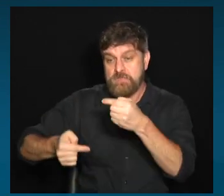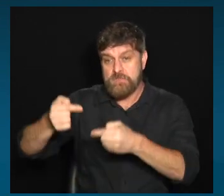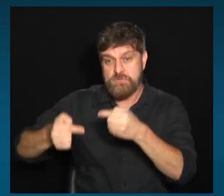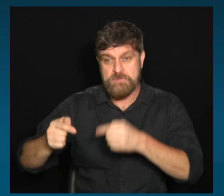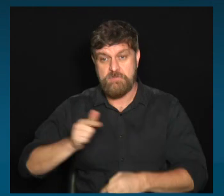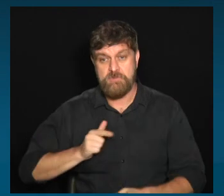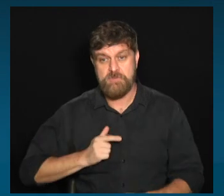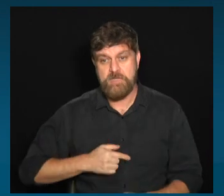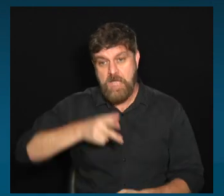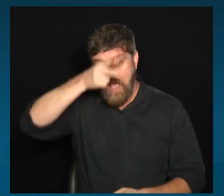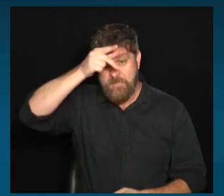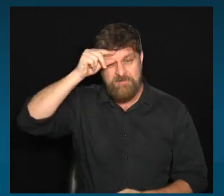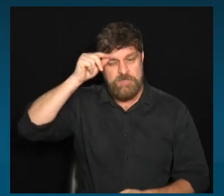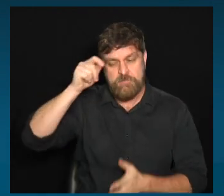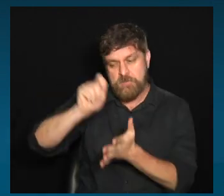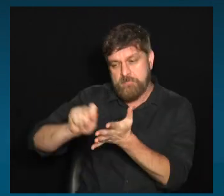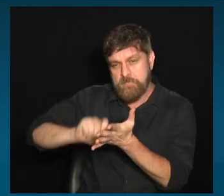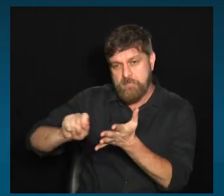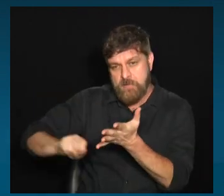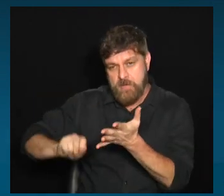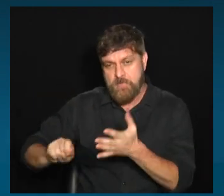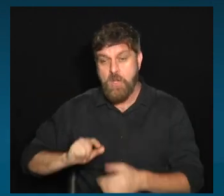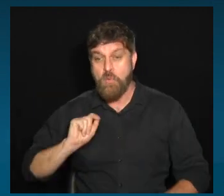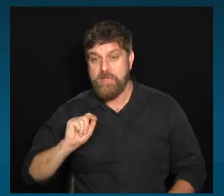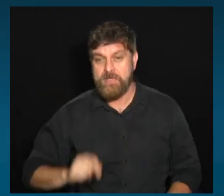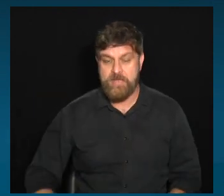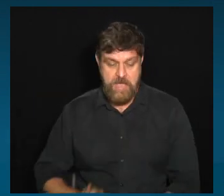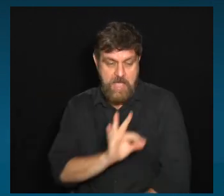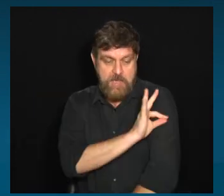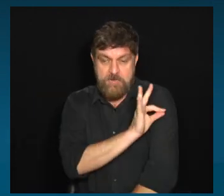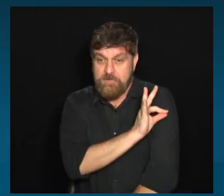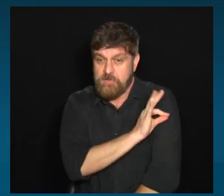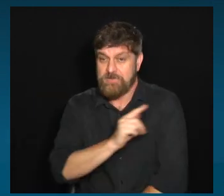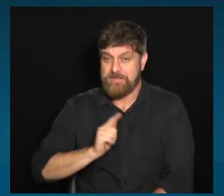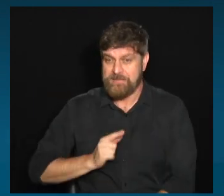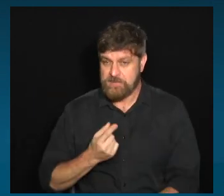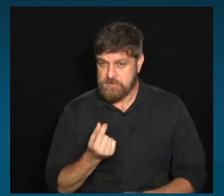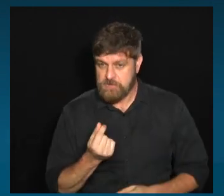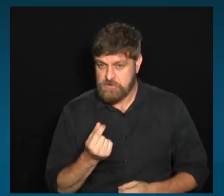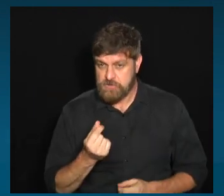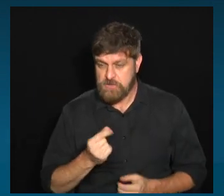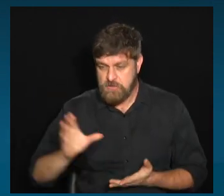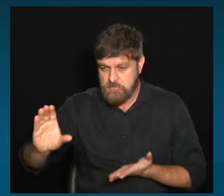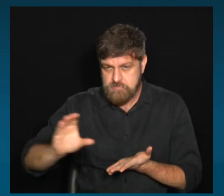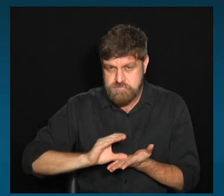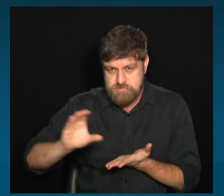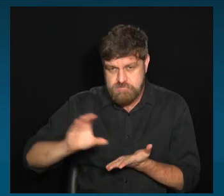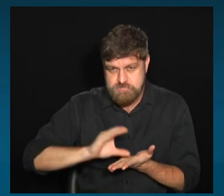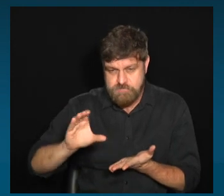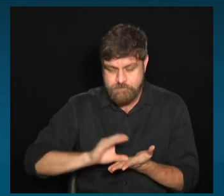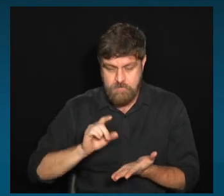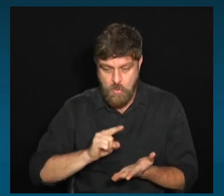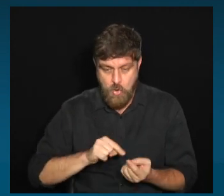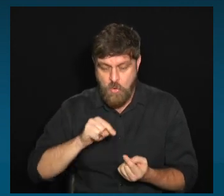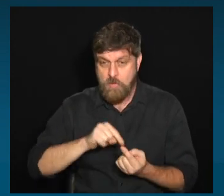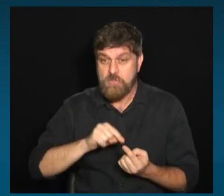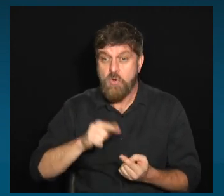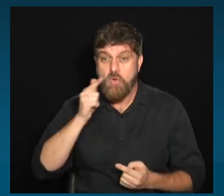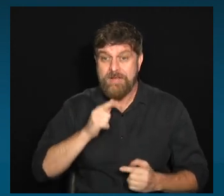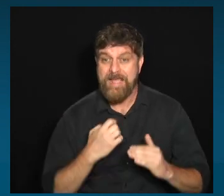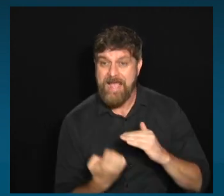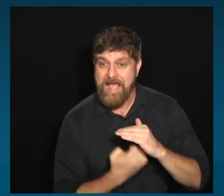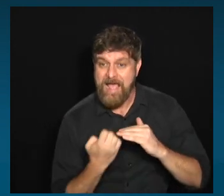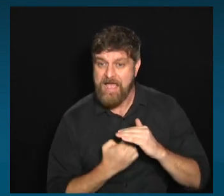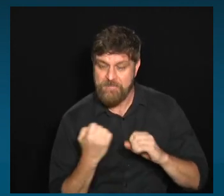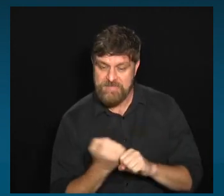outro projeto do prefeito. Este autoriza o Poder Executivo a utilizar recursos orçamentários para aumentar o capital da Companhia